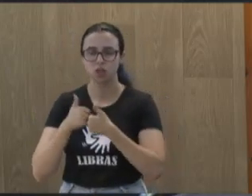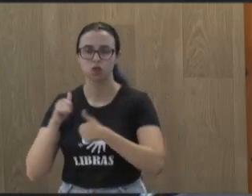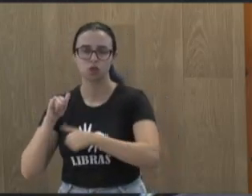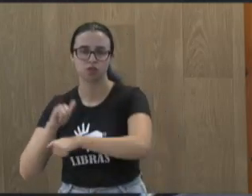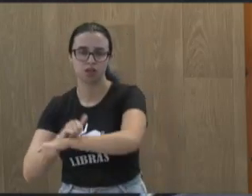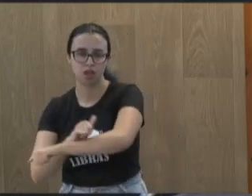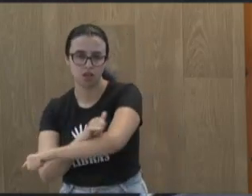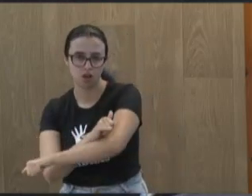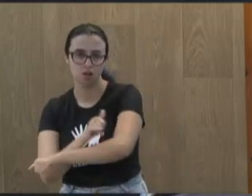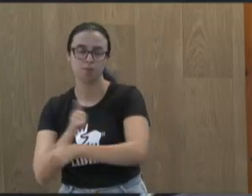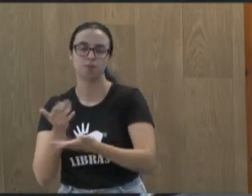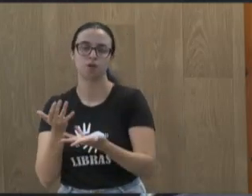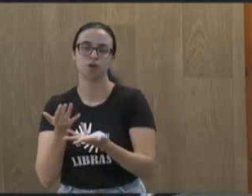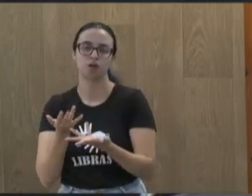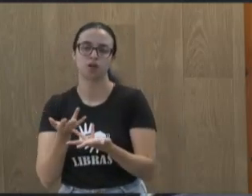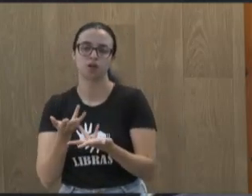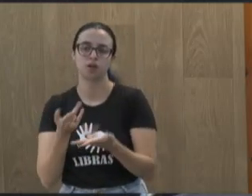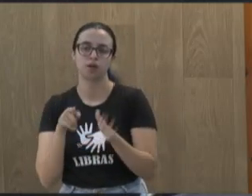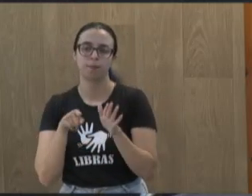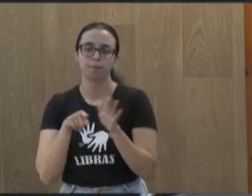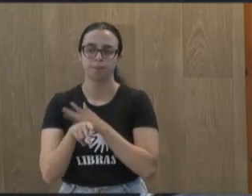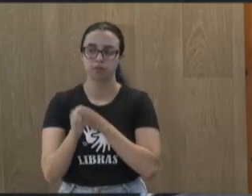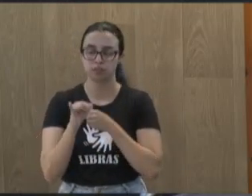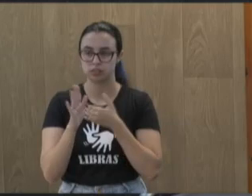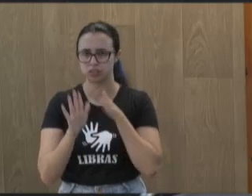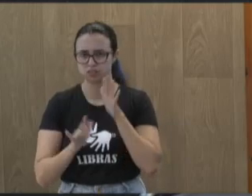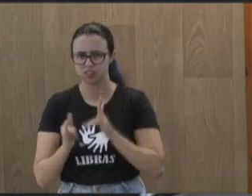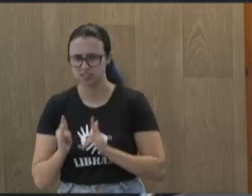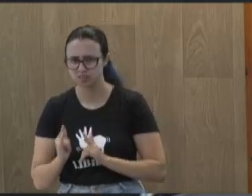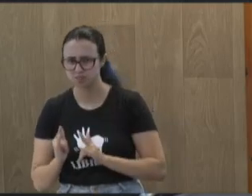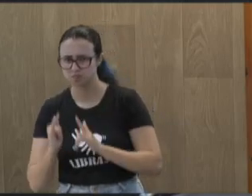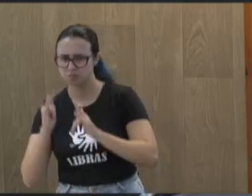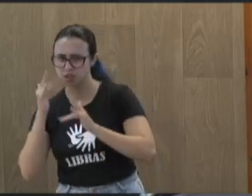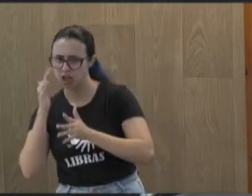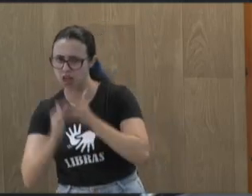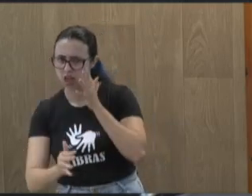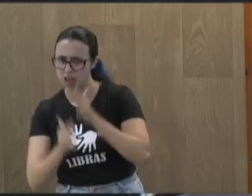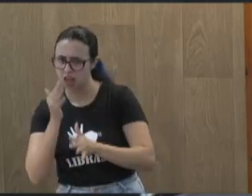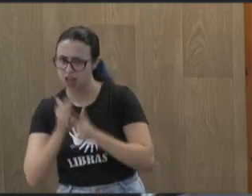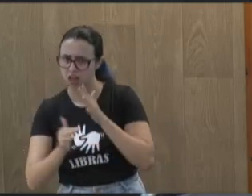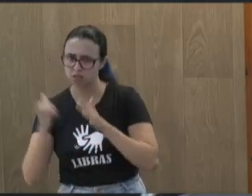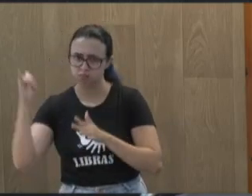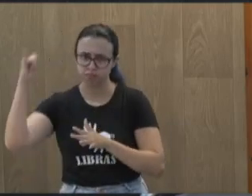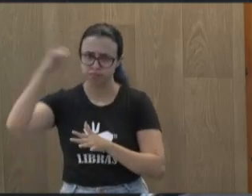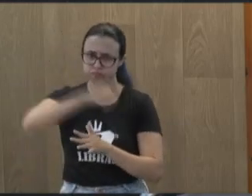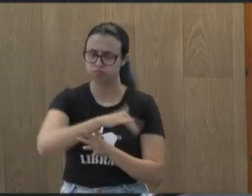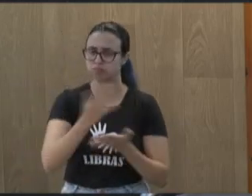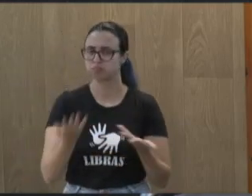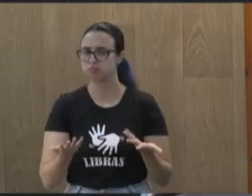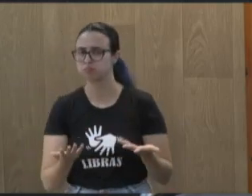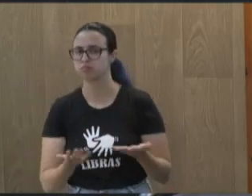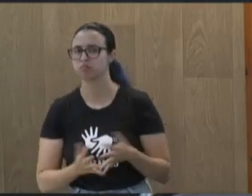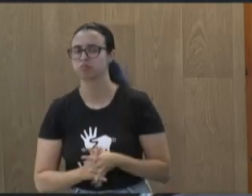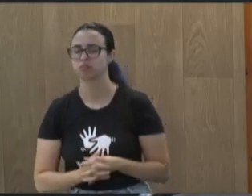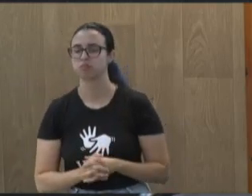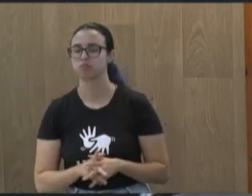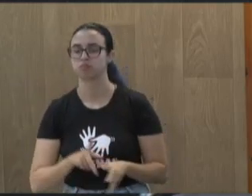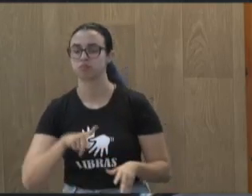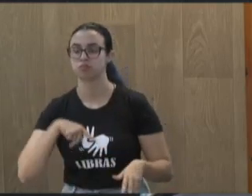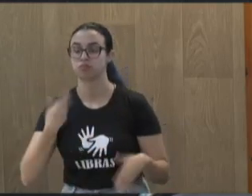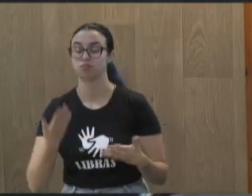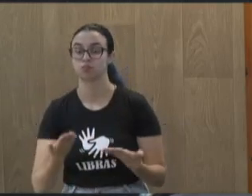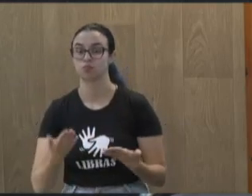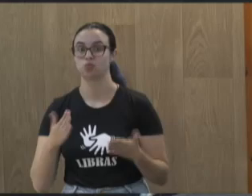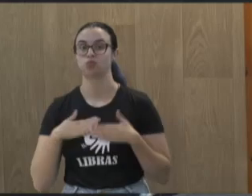questão se for fazer prédio alto ali, ia contra a própria lei. Então, a gente está assustado com essa